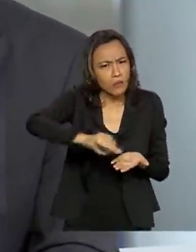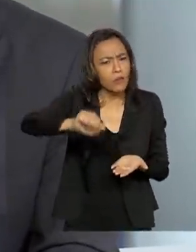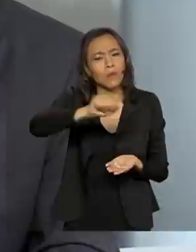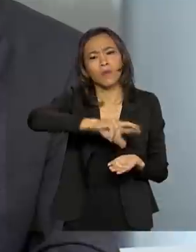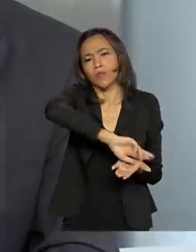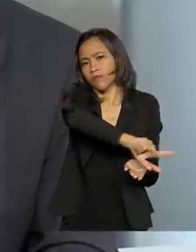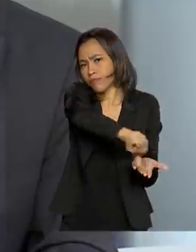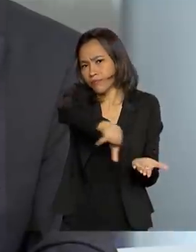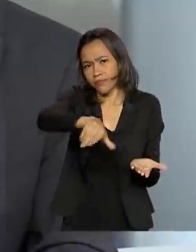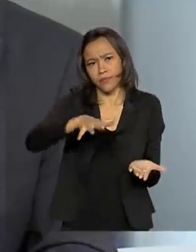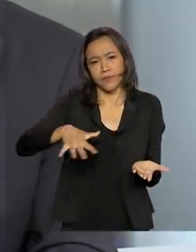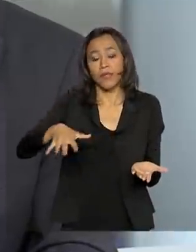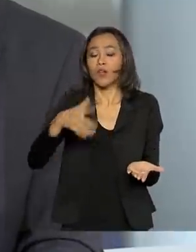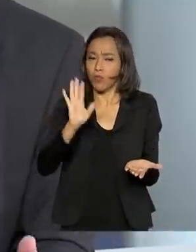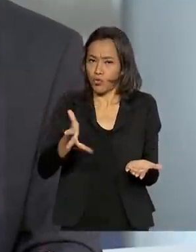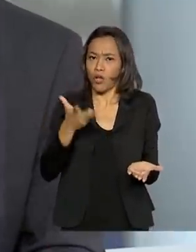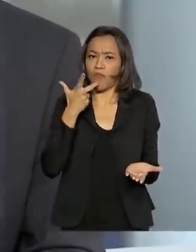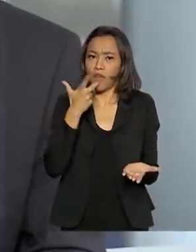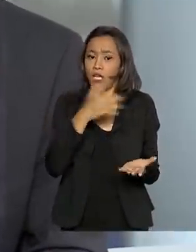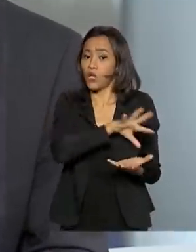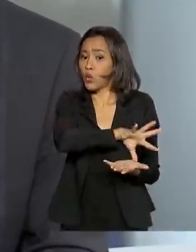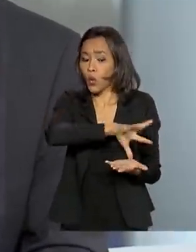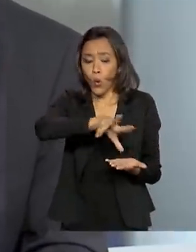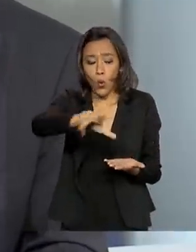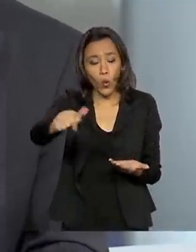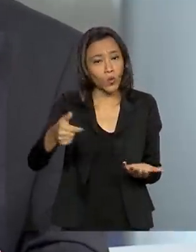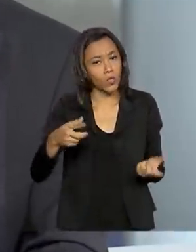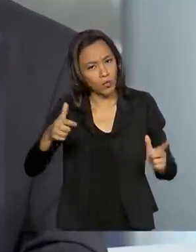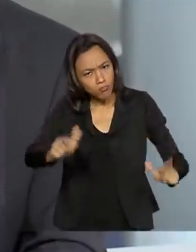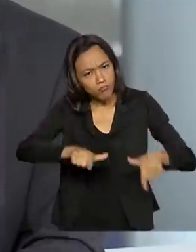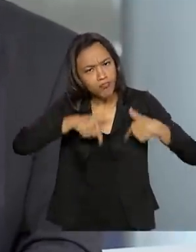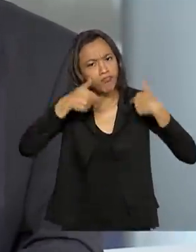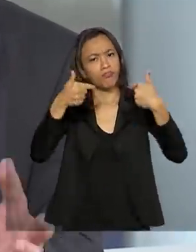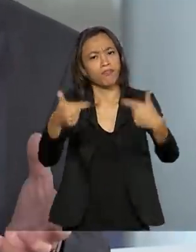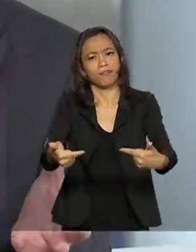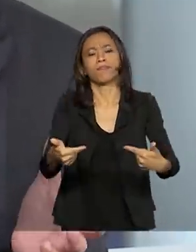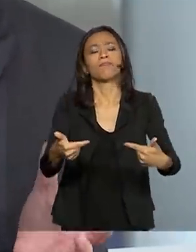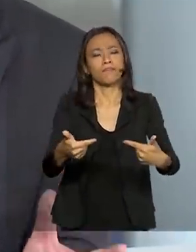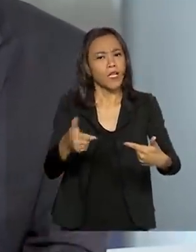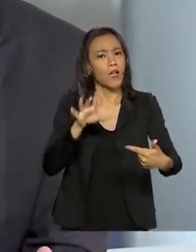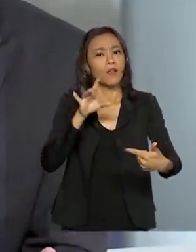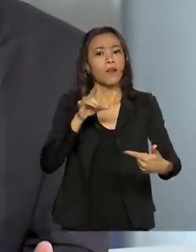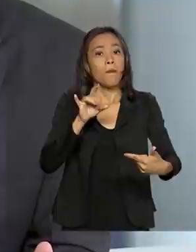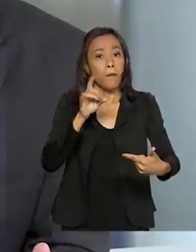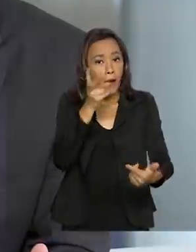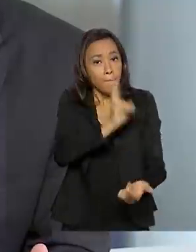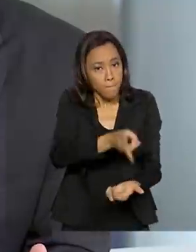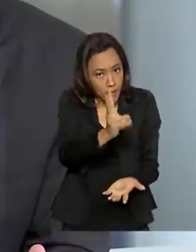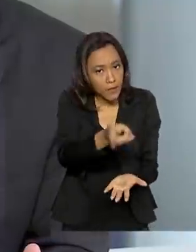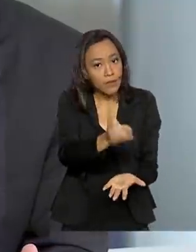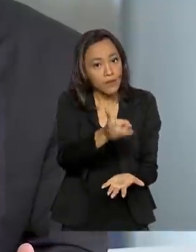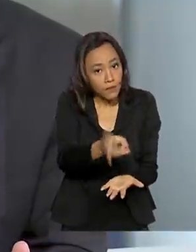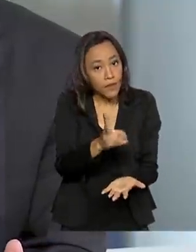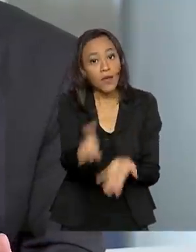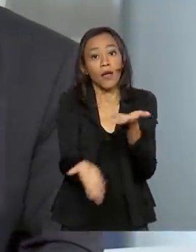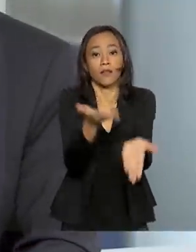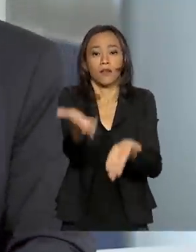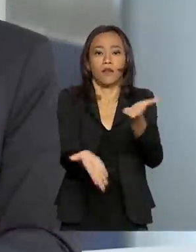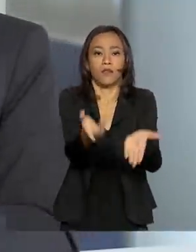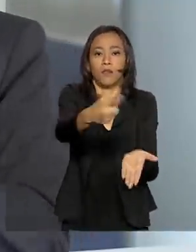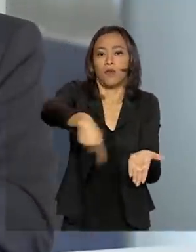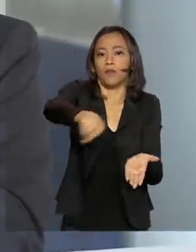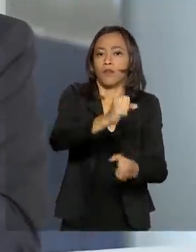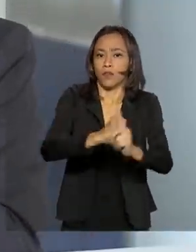dos setores. Como eu disse aqui, todos estão envolvidos, trabalhando não só para manter o atendimento à sociedade